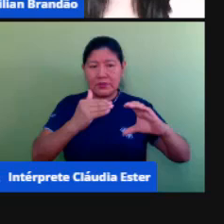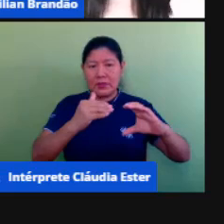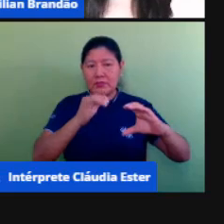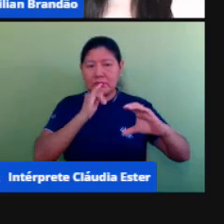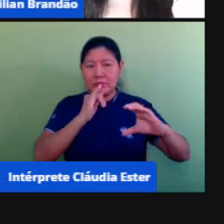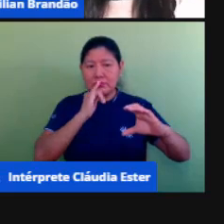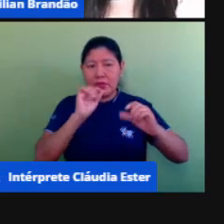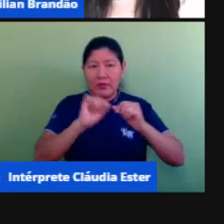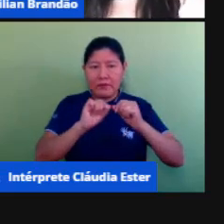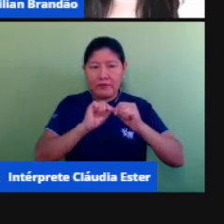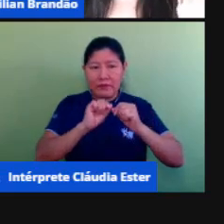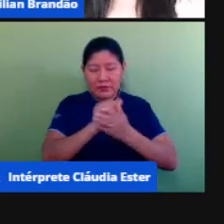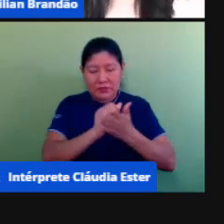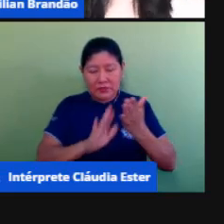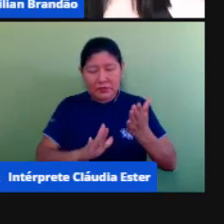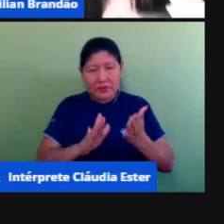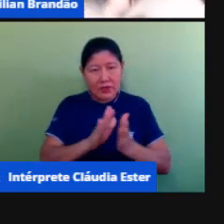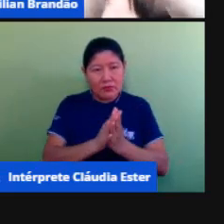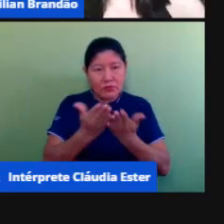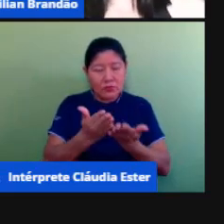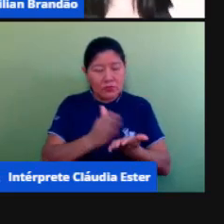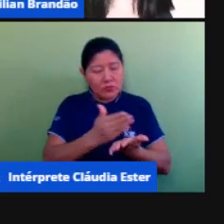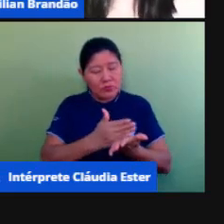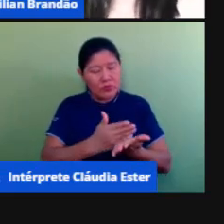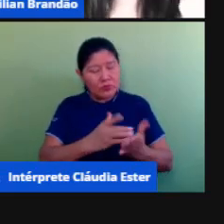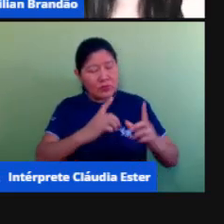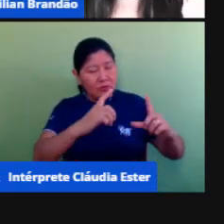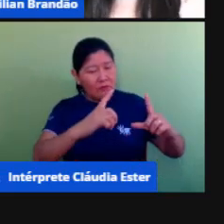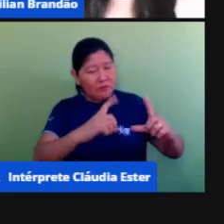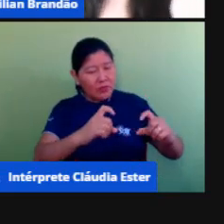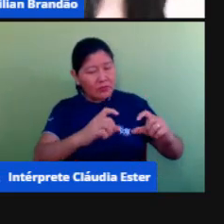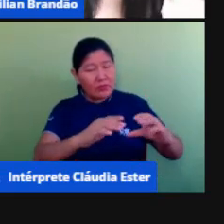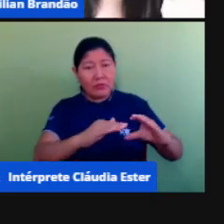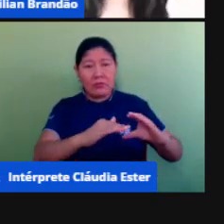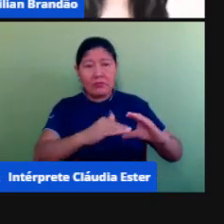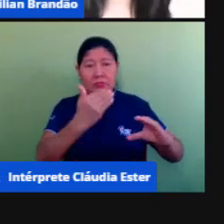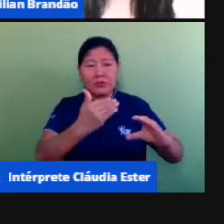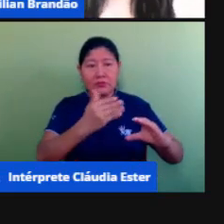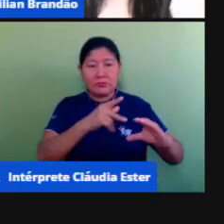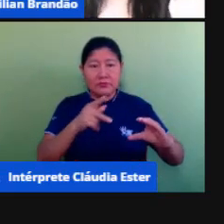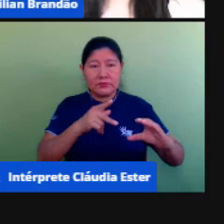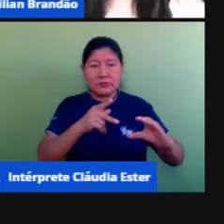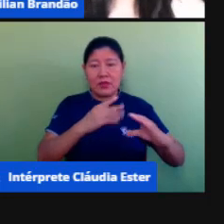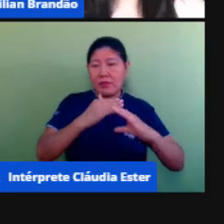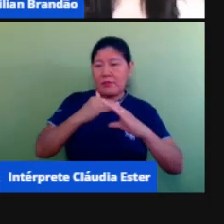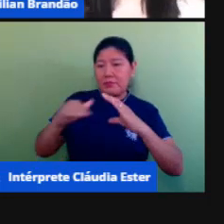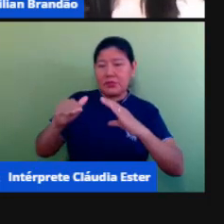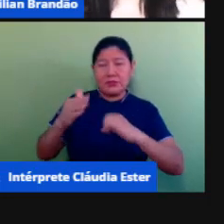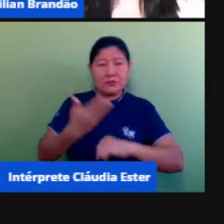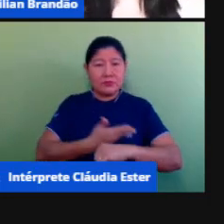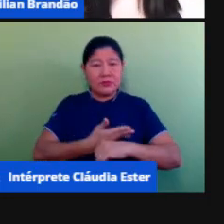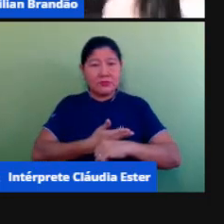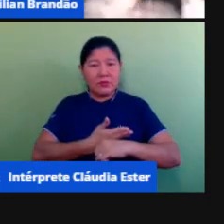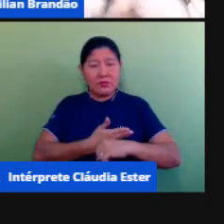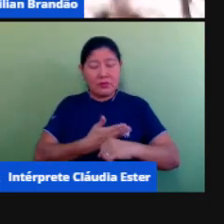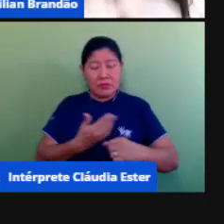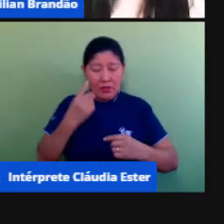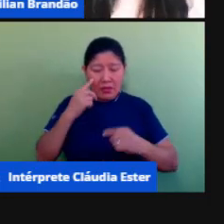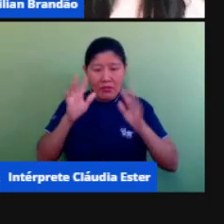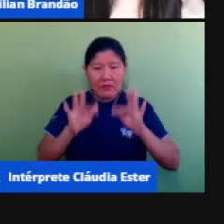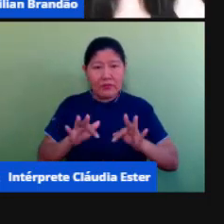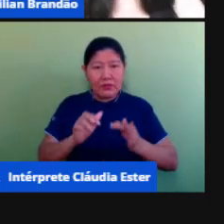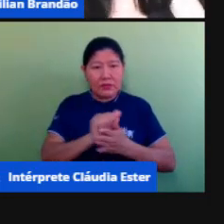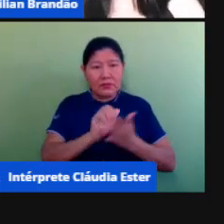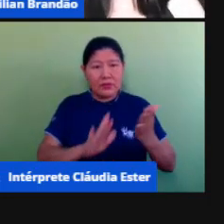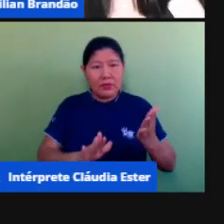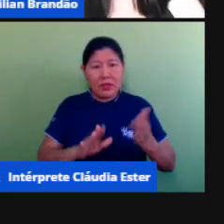uma atividade no caderno de atividades, que o aluno deveria compartilhar com os colegas o resultado da sua atividade. Aquela